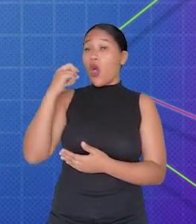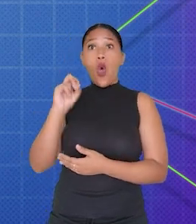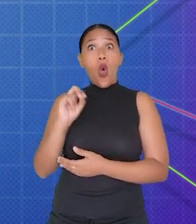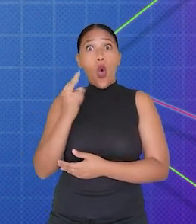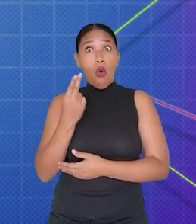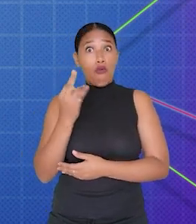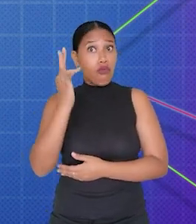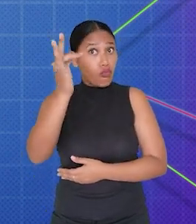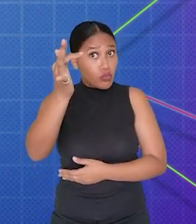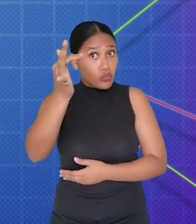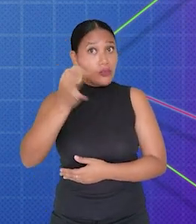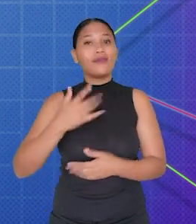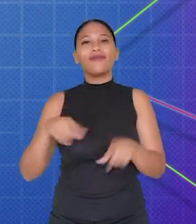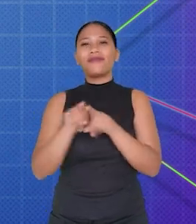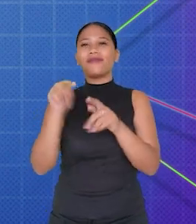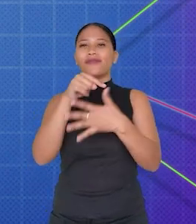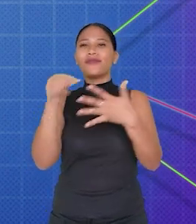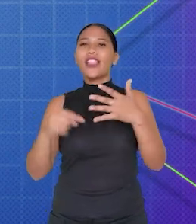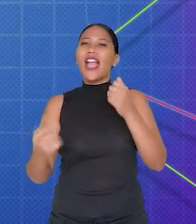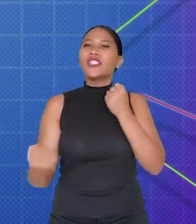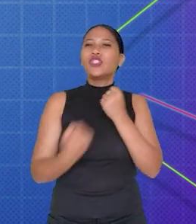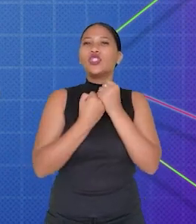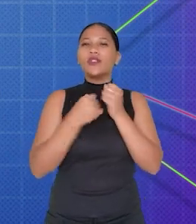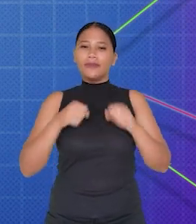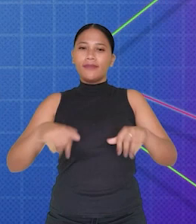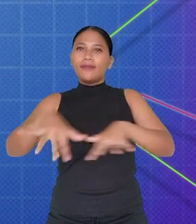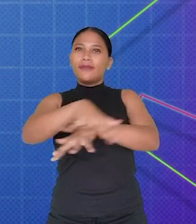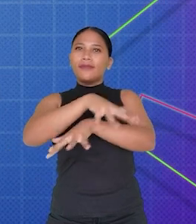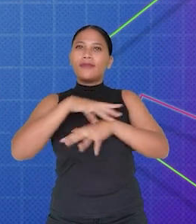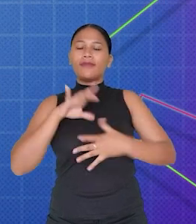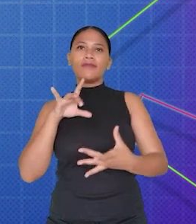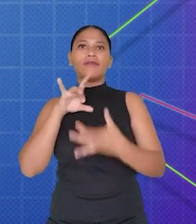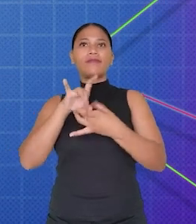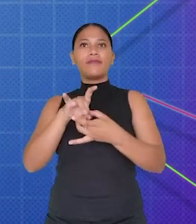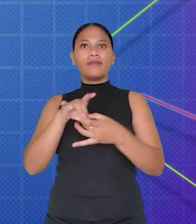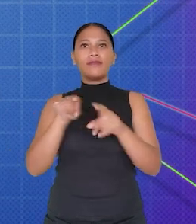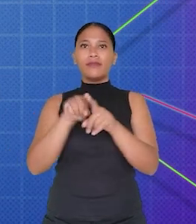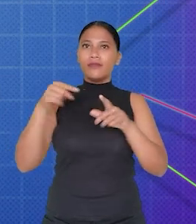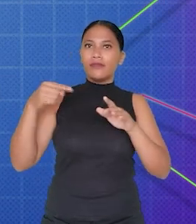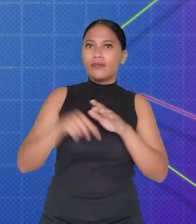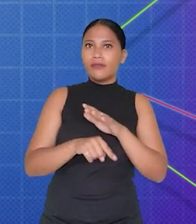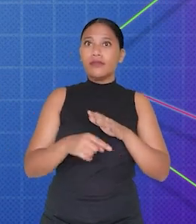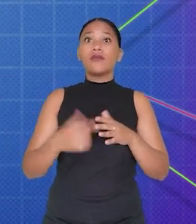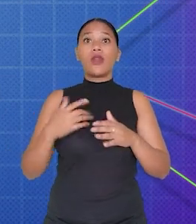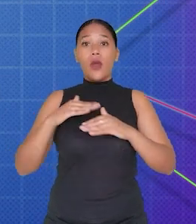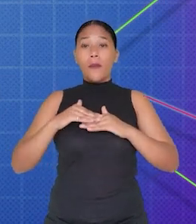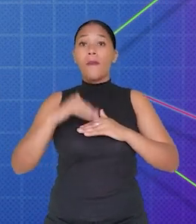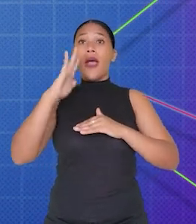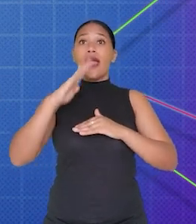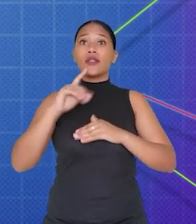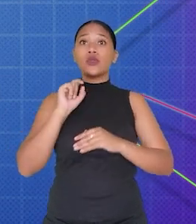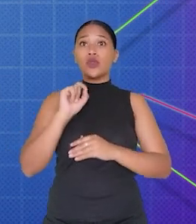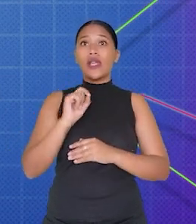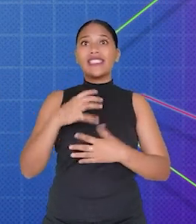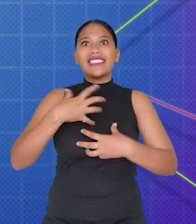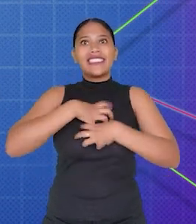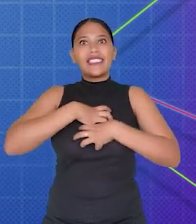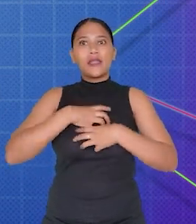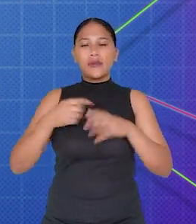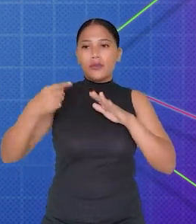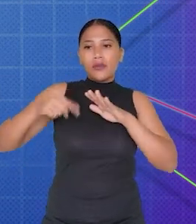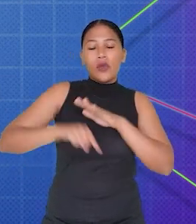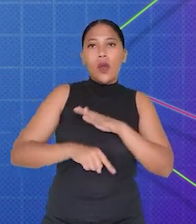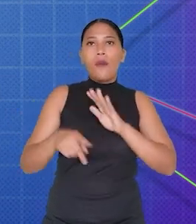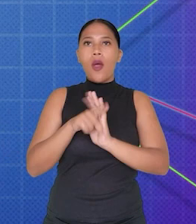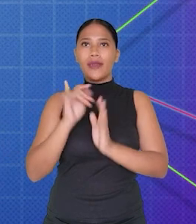mesmo futuros. Esses elementos ajudam a criar uma atmosfera envolvente e imersiva, aumentando mais ainda a sensação